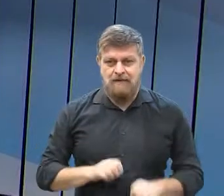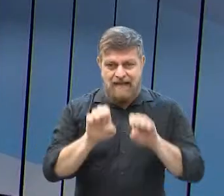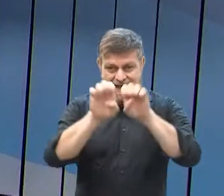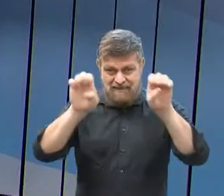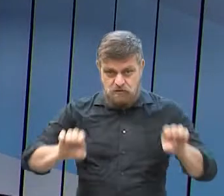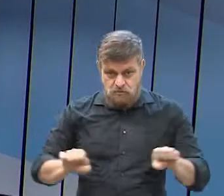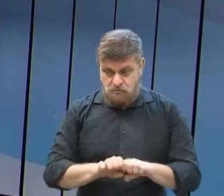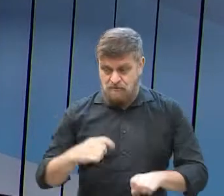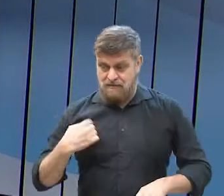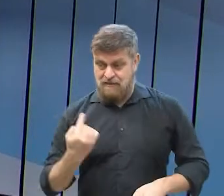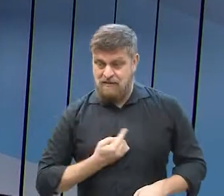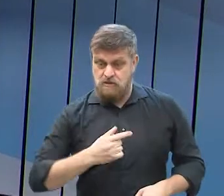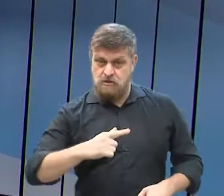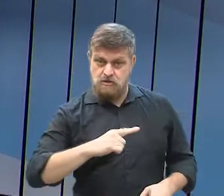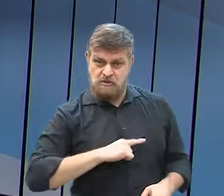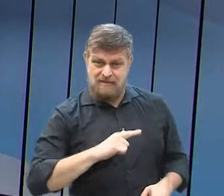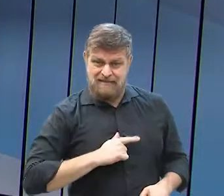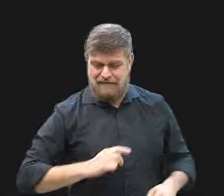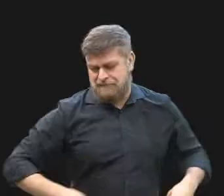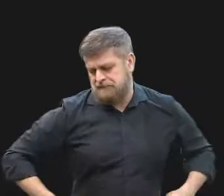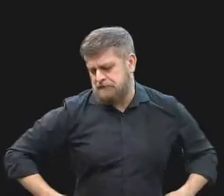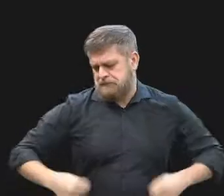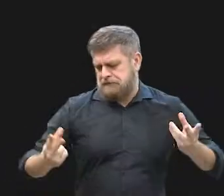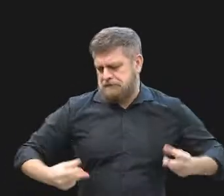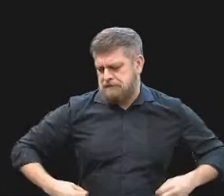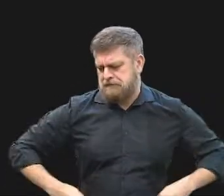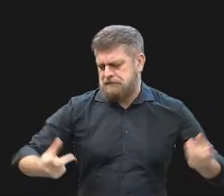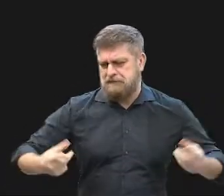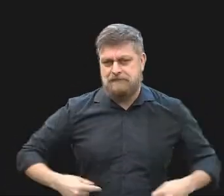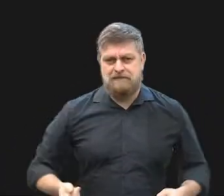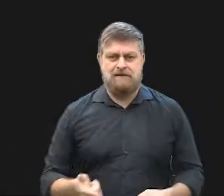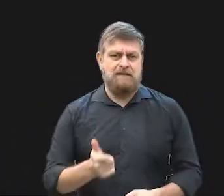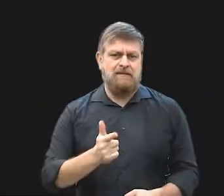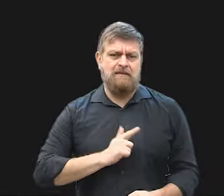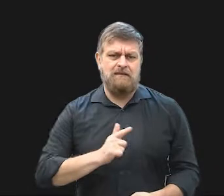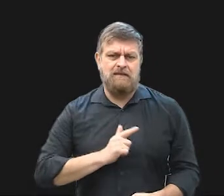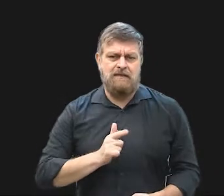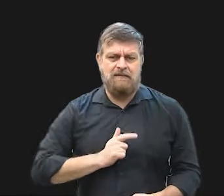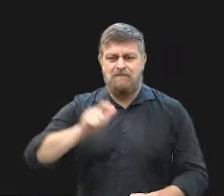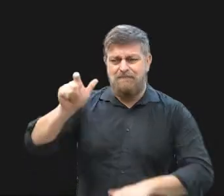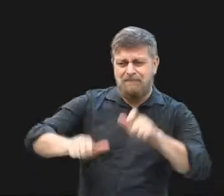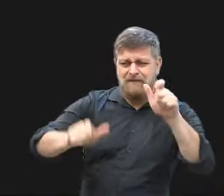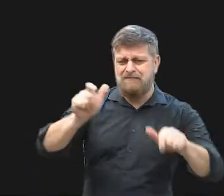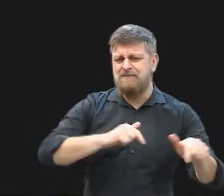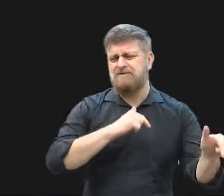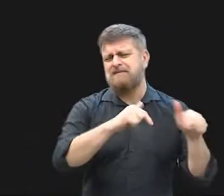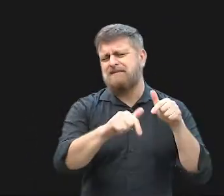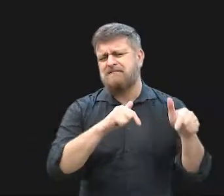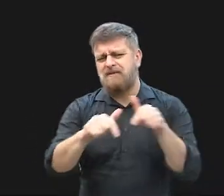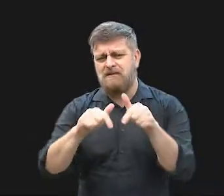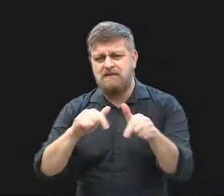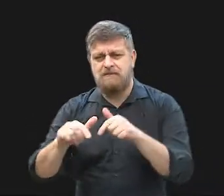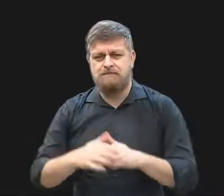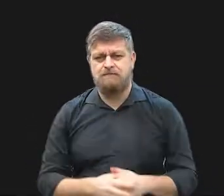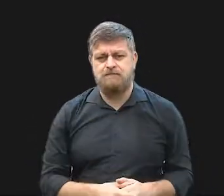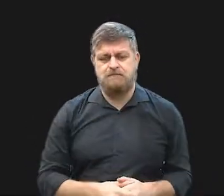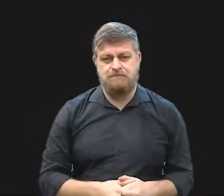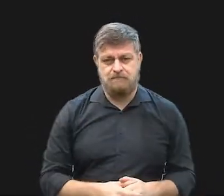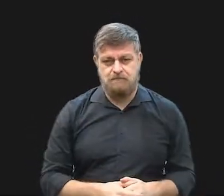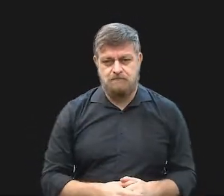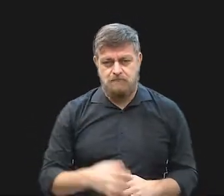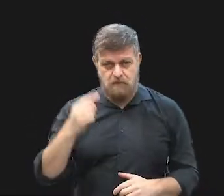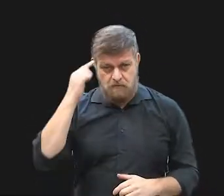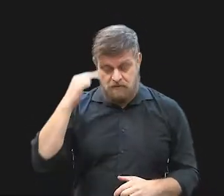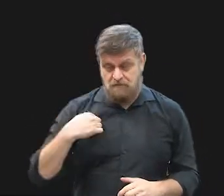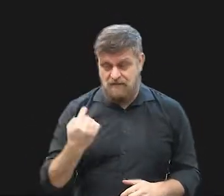estrutura que tem, né? Tudo muito caro, né? Você envolve muita gente. Eu falo que a gente